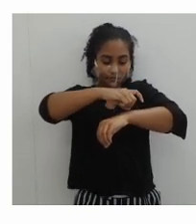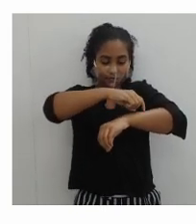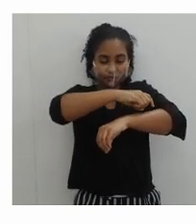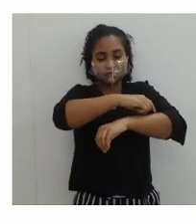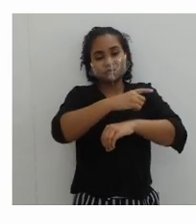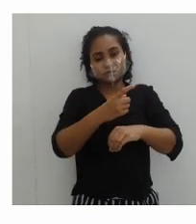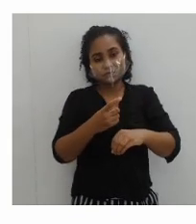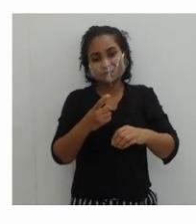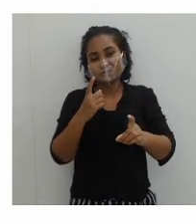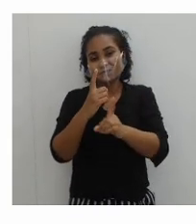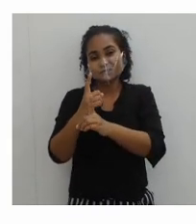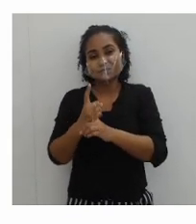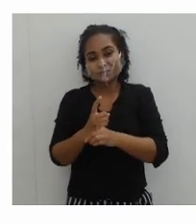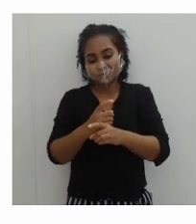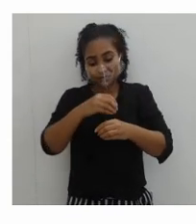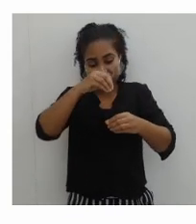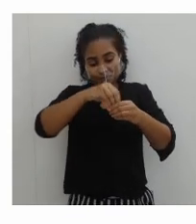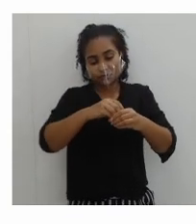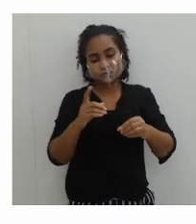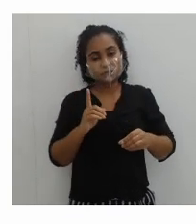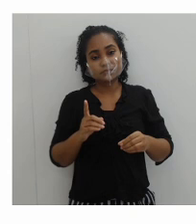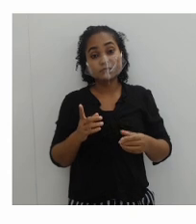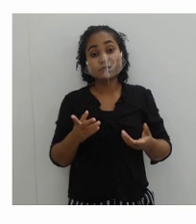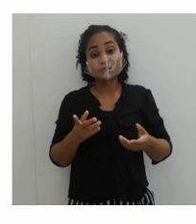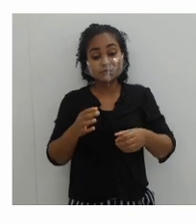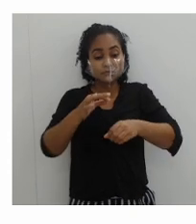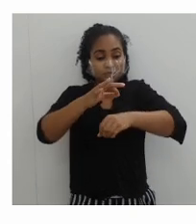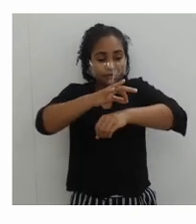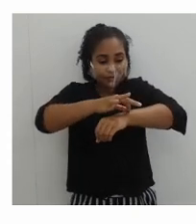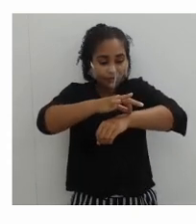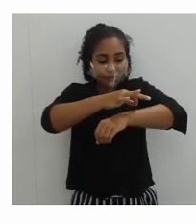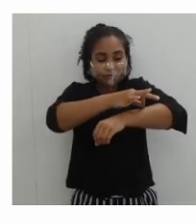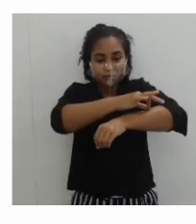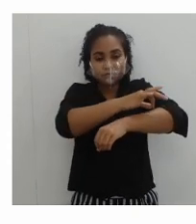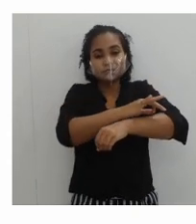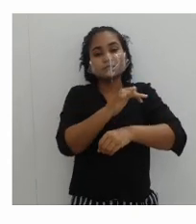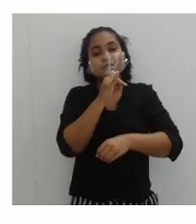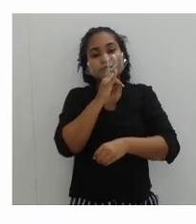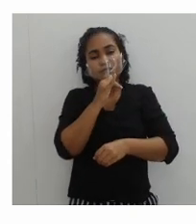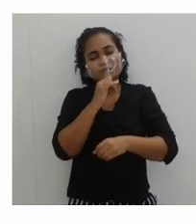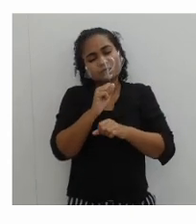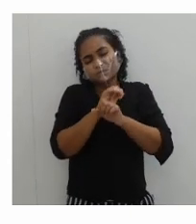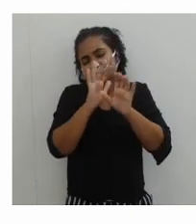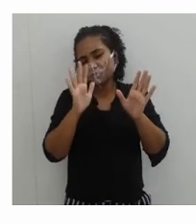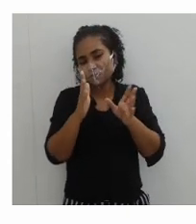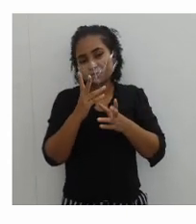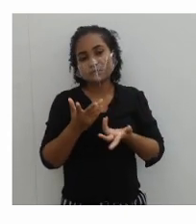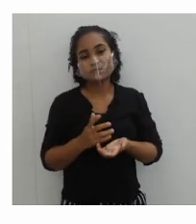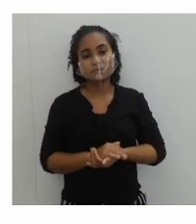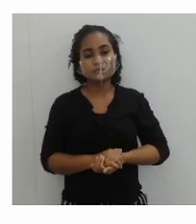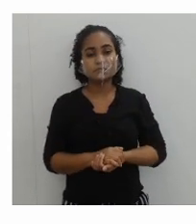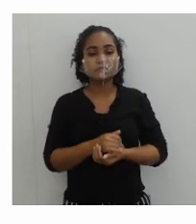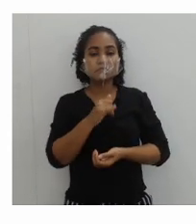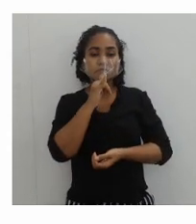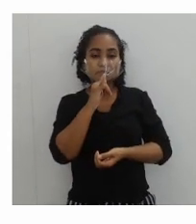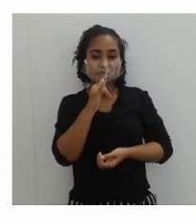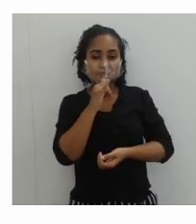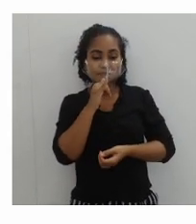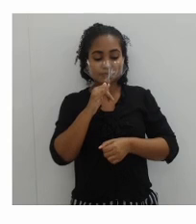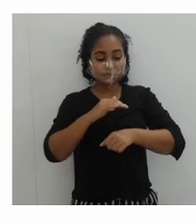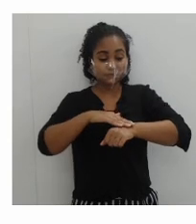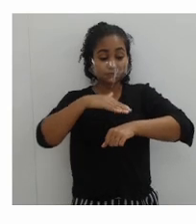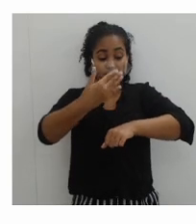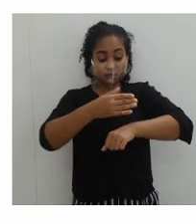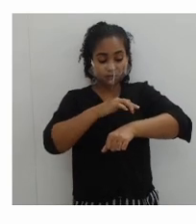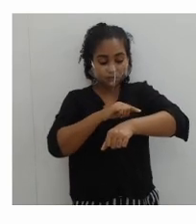não sendo encontrados no interior do organismo, exemplo, o carrapato, é um exemplo muito claro de um ectoparasita, ele parasita